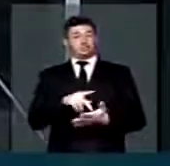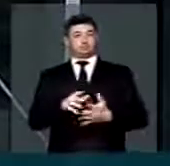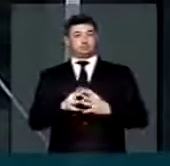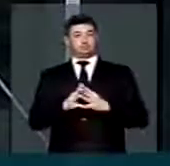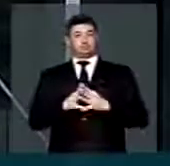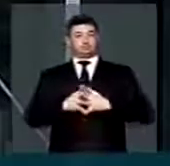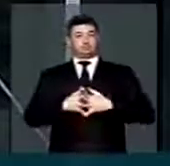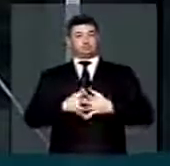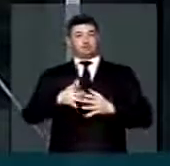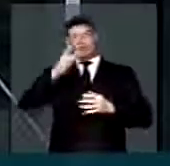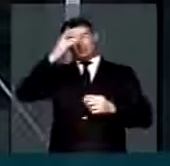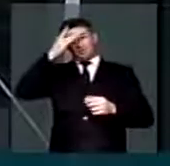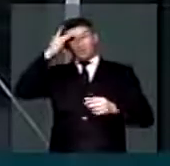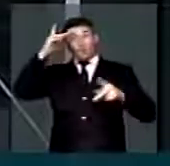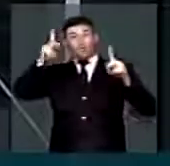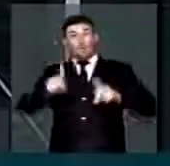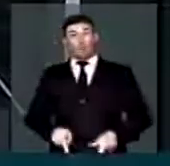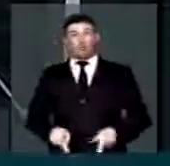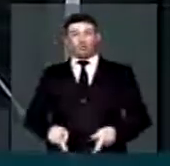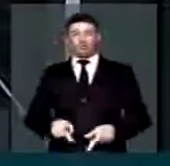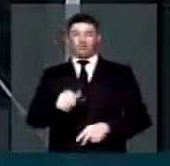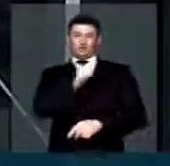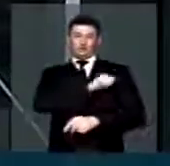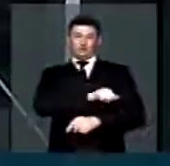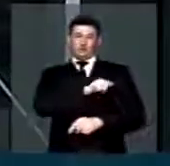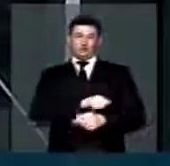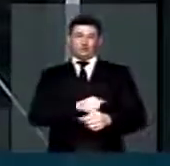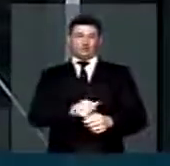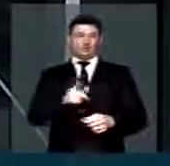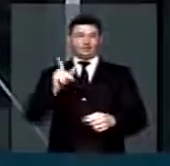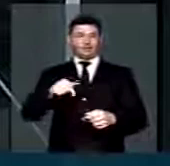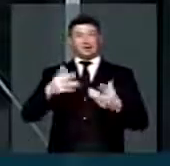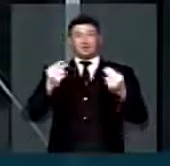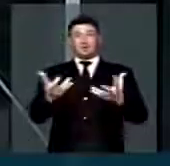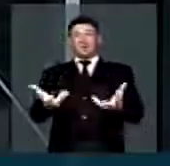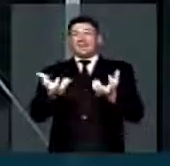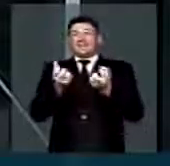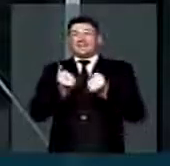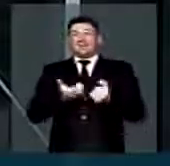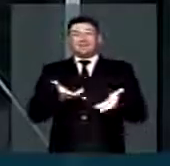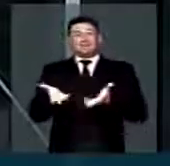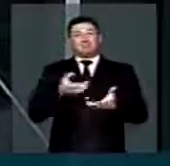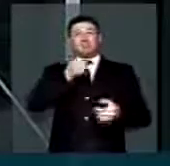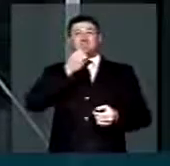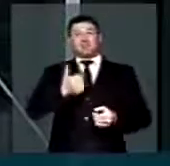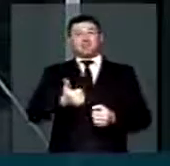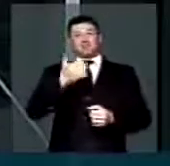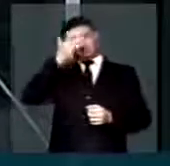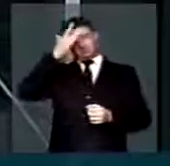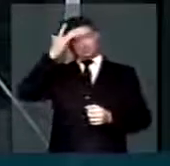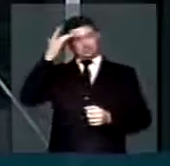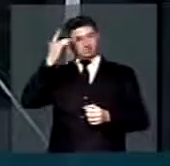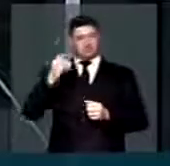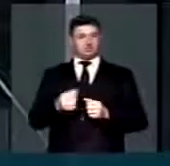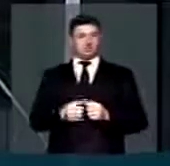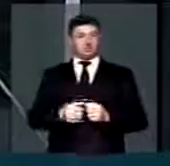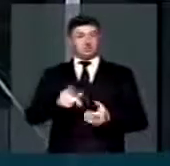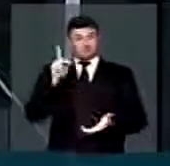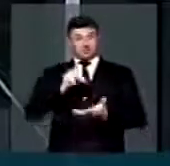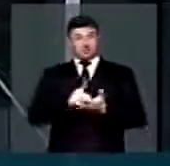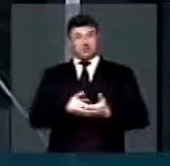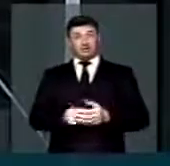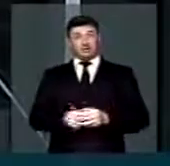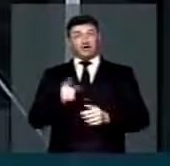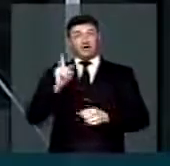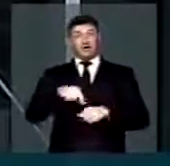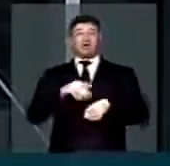dos cariocas, das cariocas, serem altamente receptivos. O que atrai, na verdade,